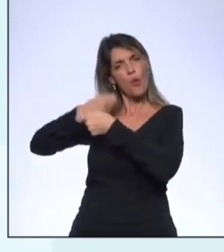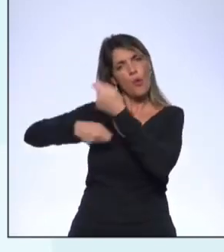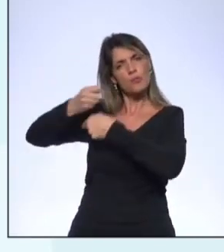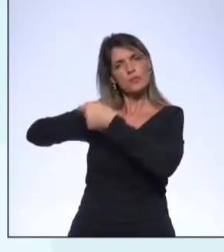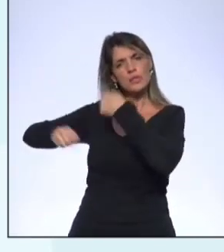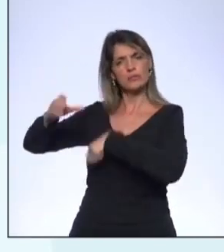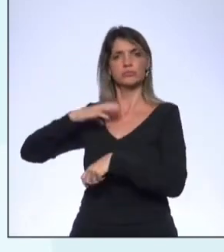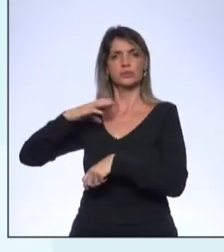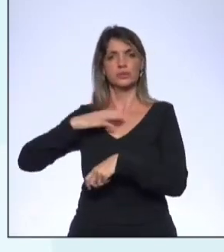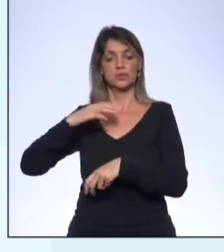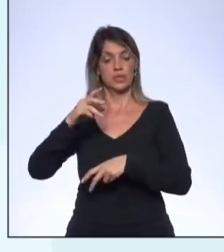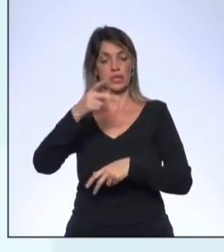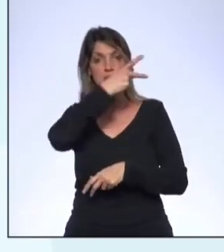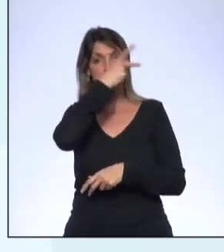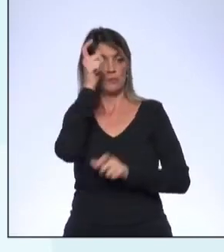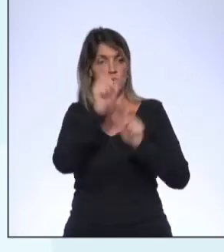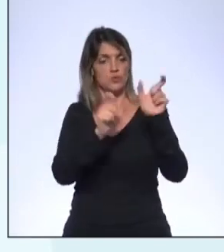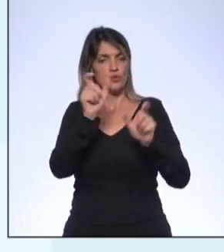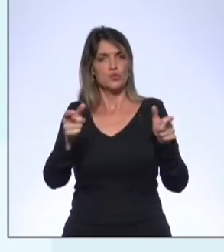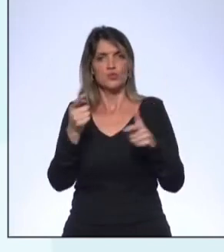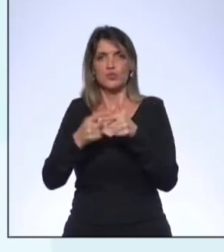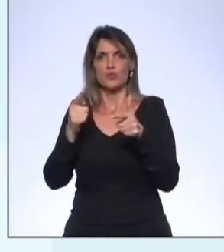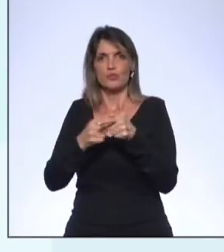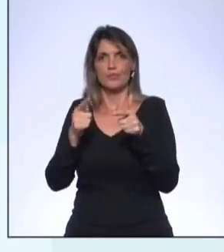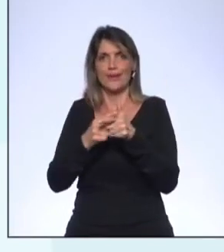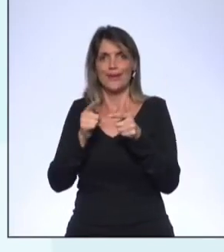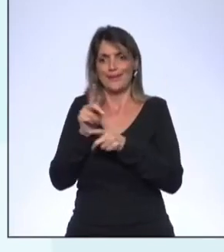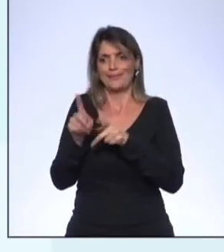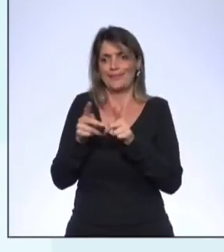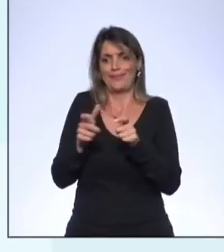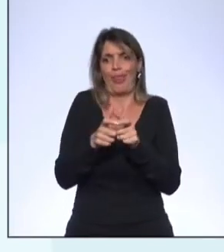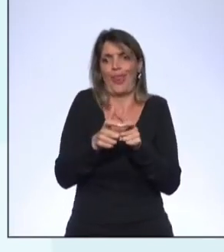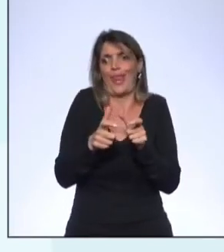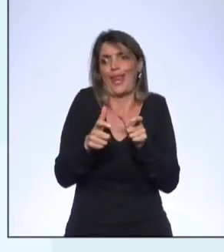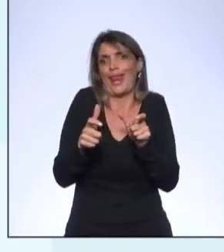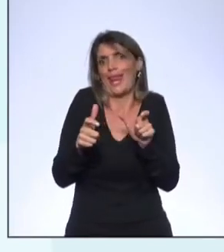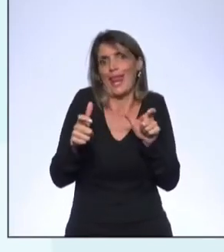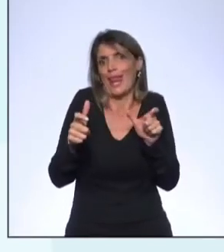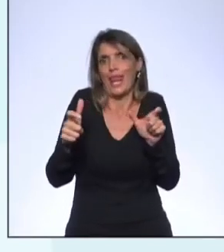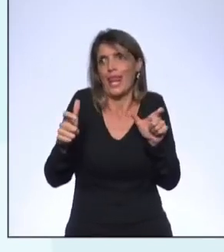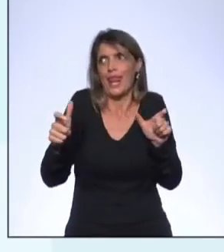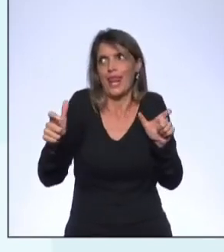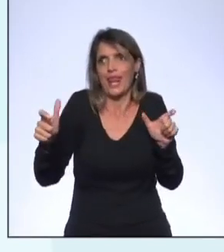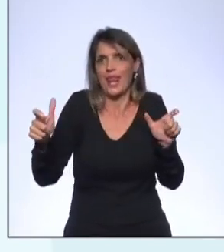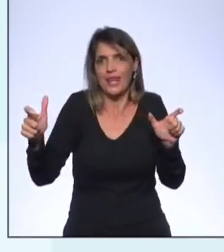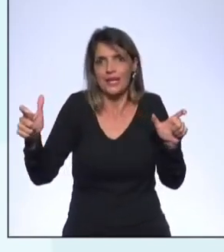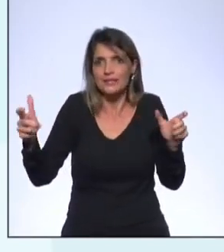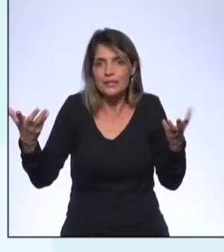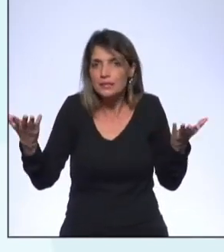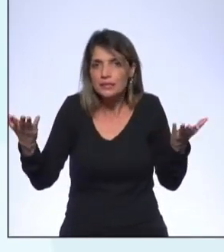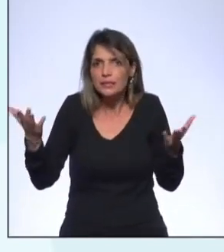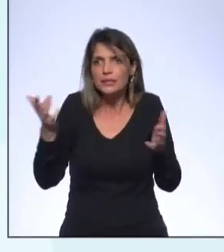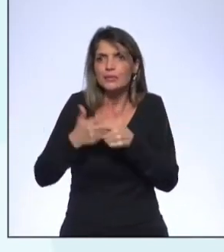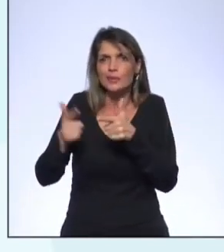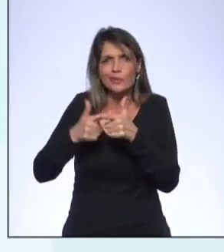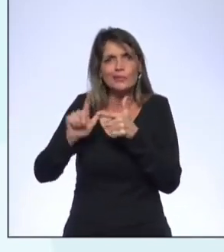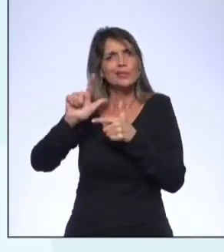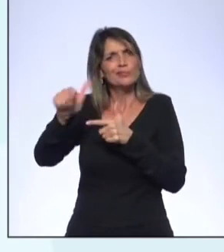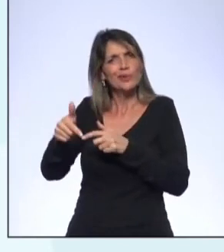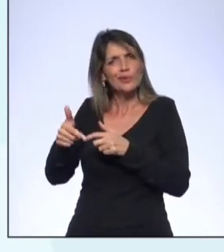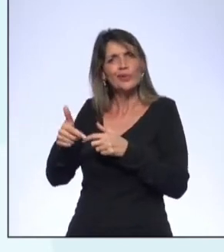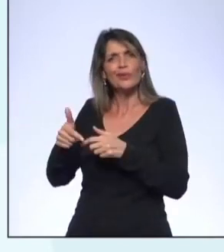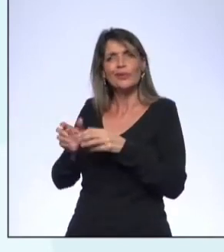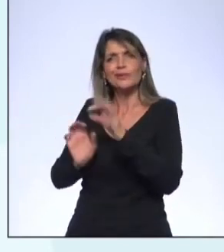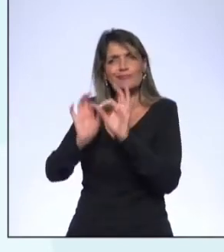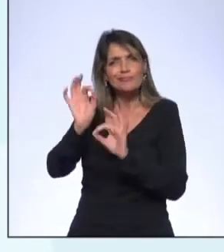as pessoas que estavam enfrentando aquele problema de aumento populacional, que, né, desencadeou problemas na produção de